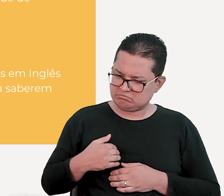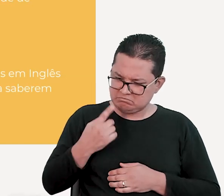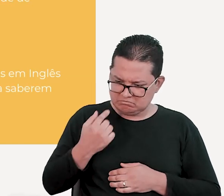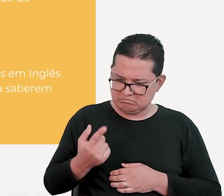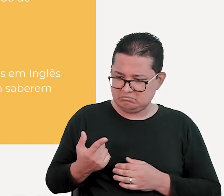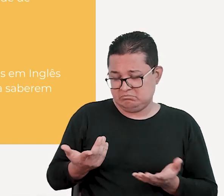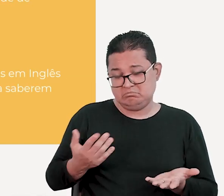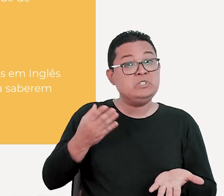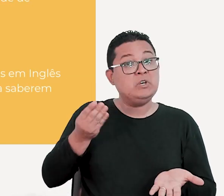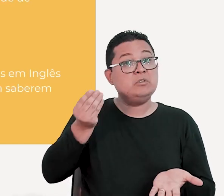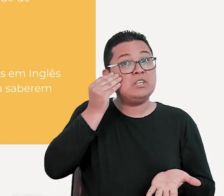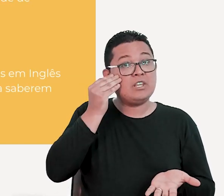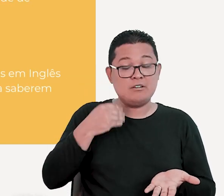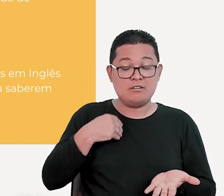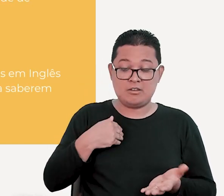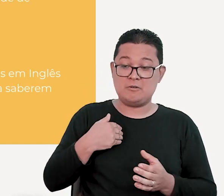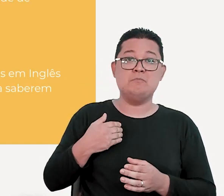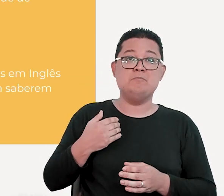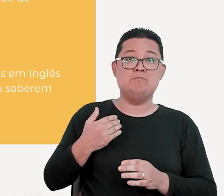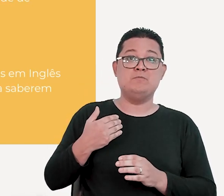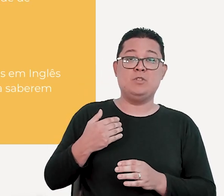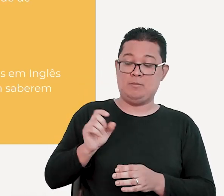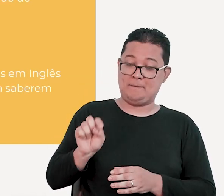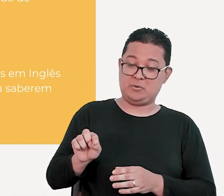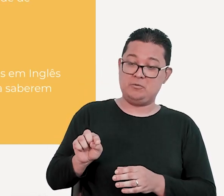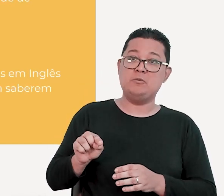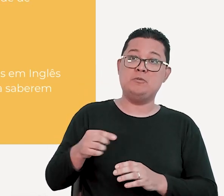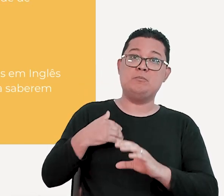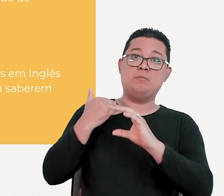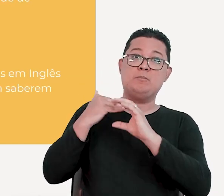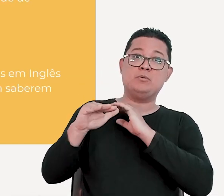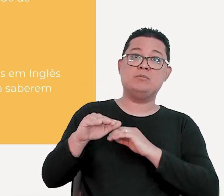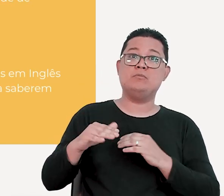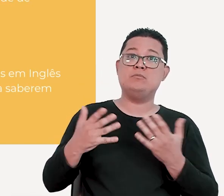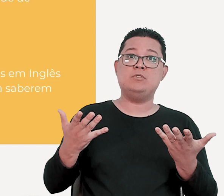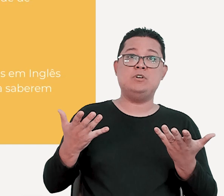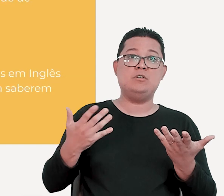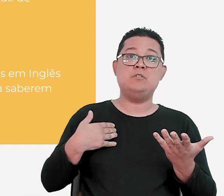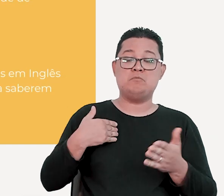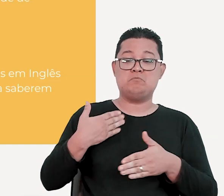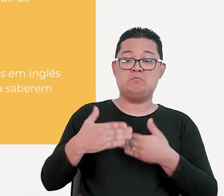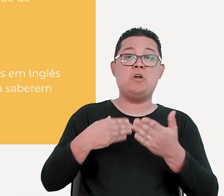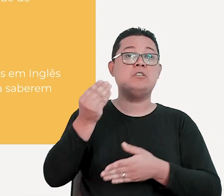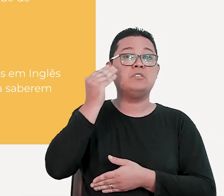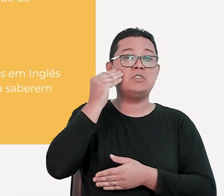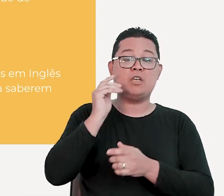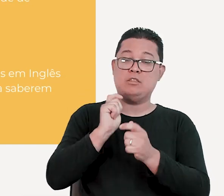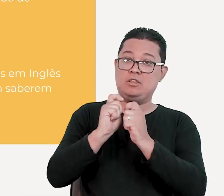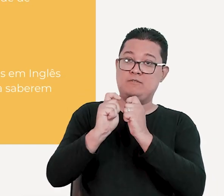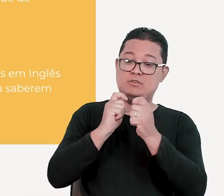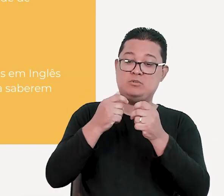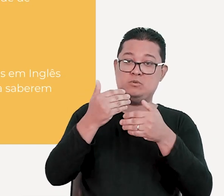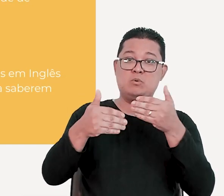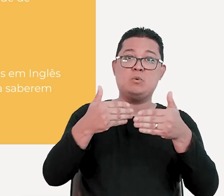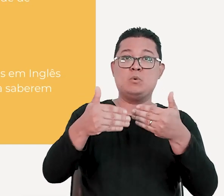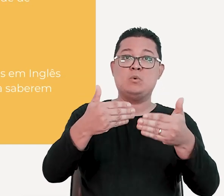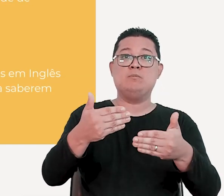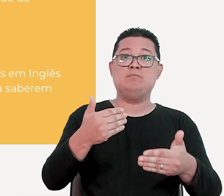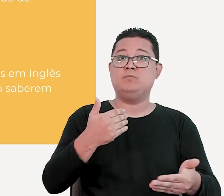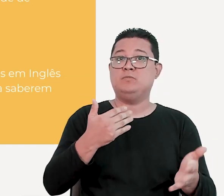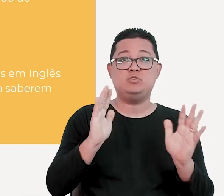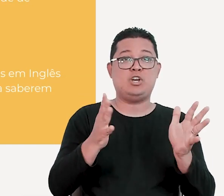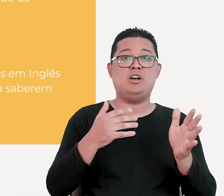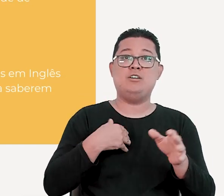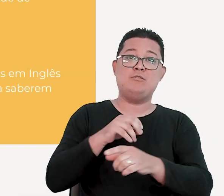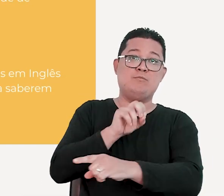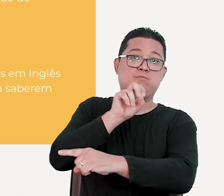que passei pelo todo o processo, fui contratada, estou na empresa 2 anos já que eu estou na empresa. Então, vale a pena